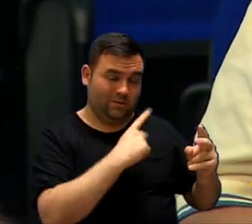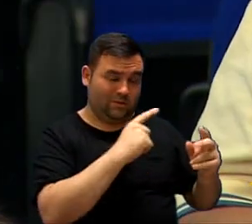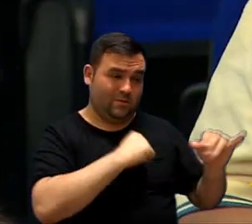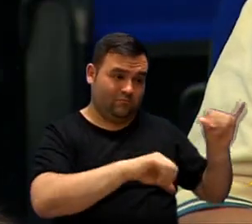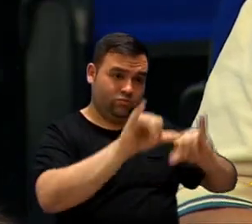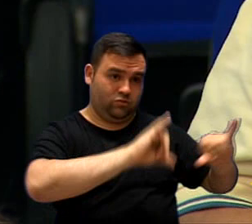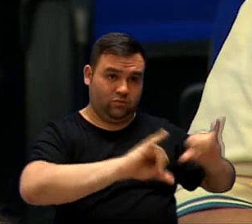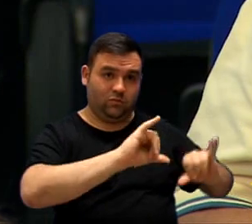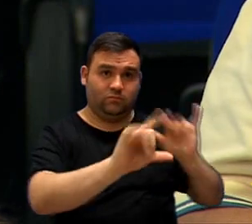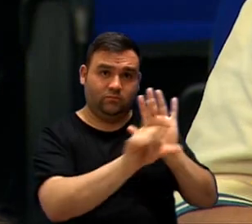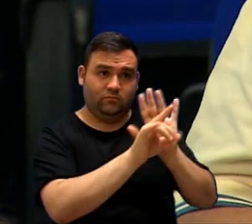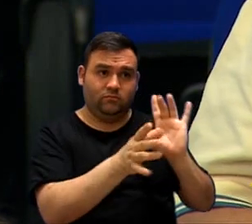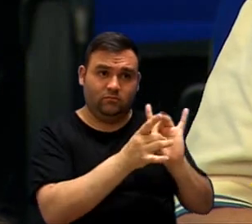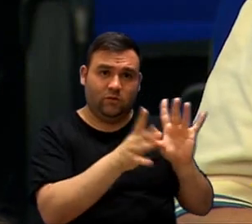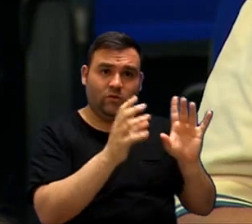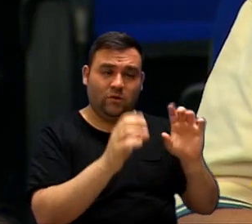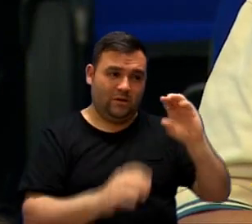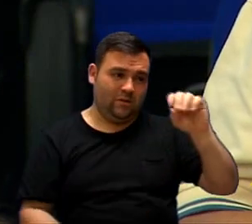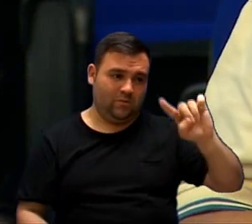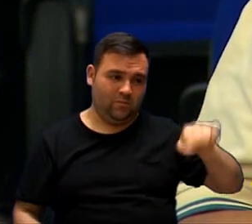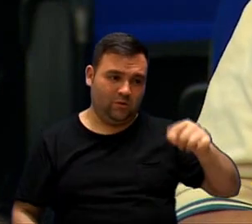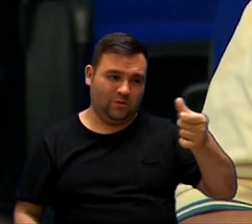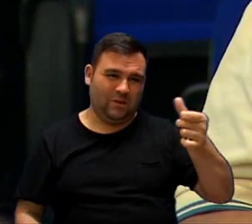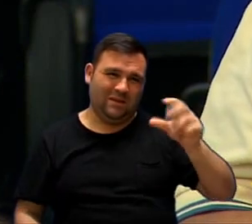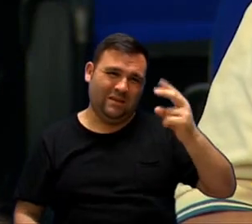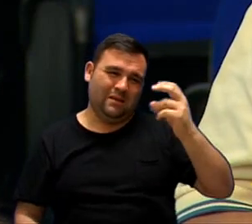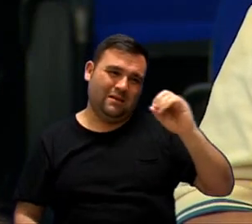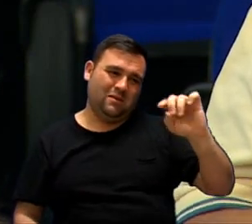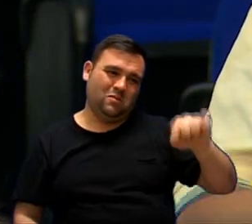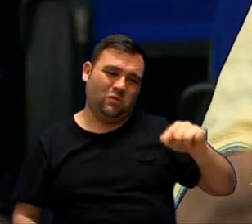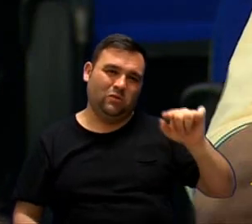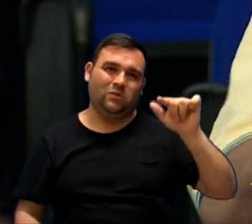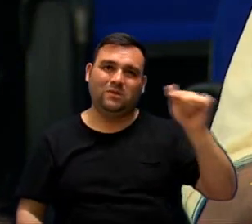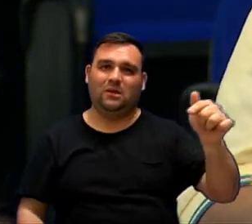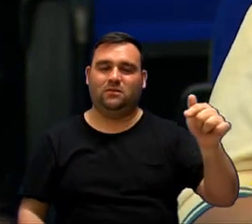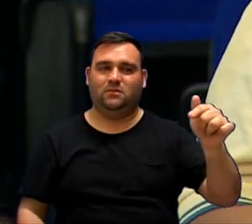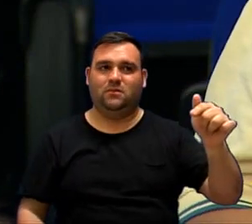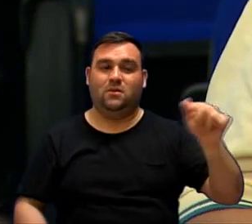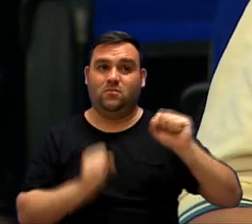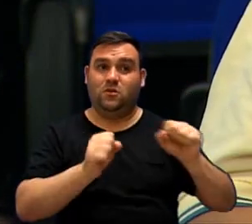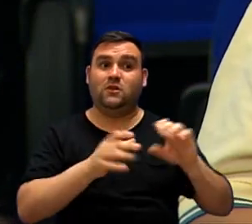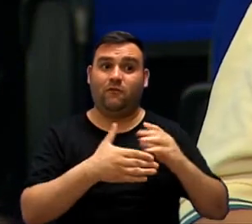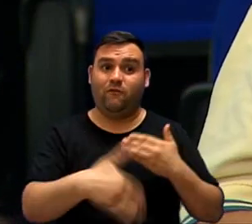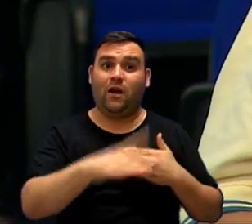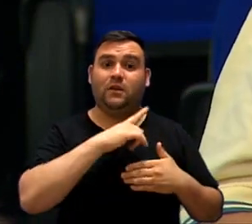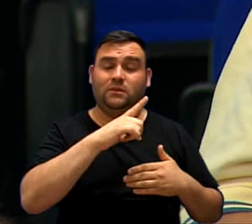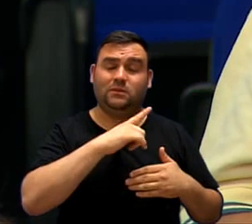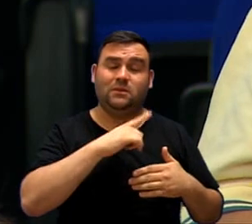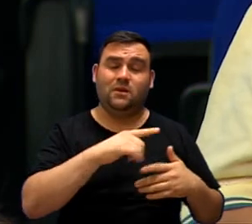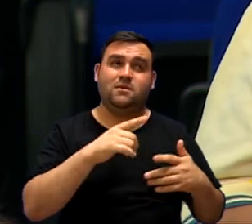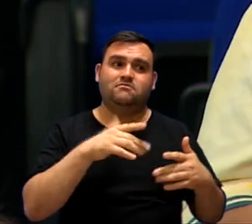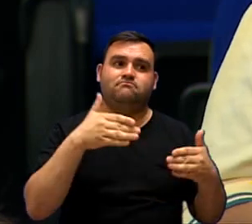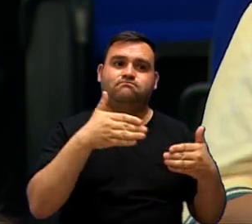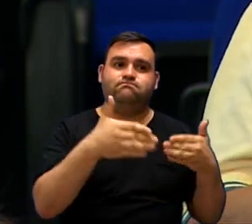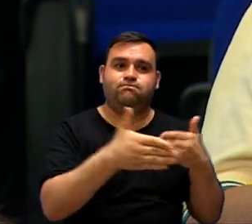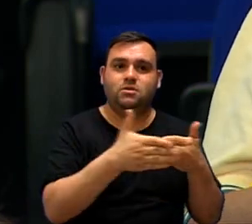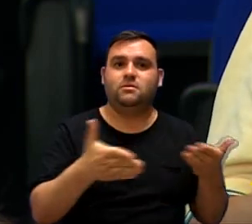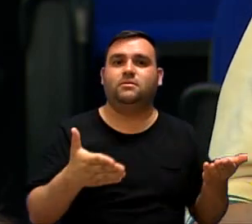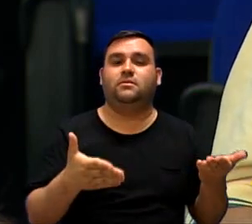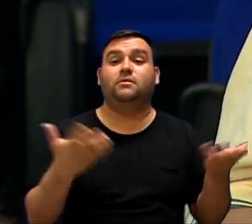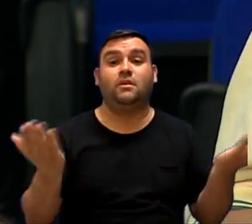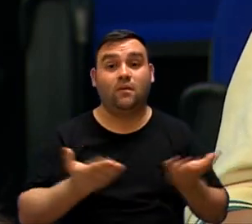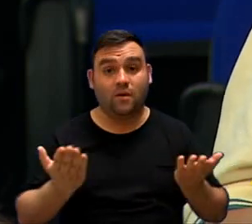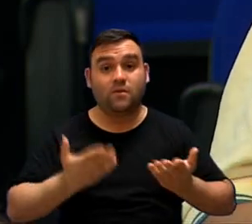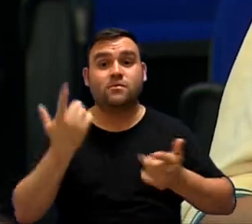É permitido legalmente usar 0,6, 0,7. Isso vai interferir nesse processo. Então, são